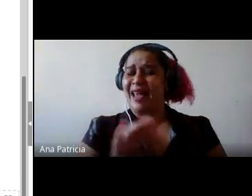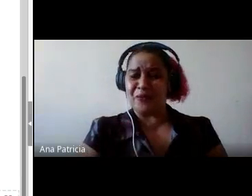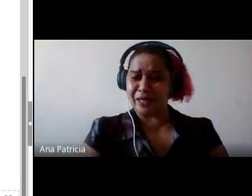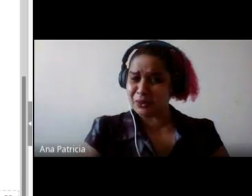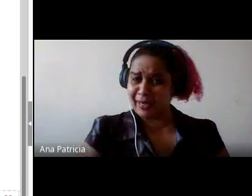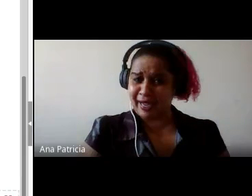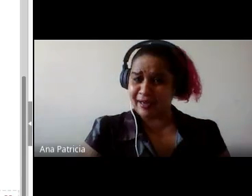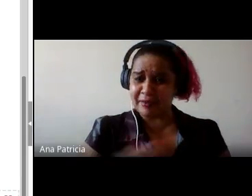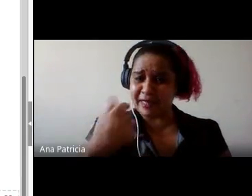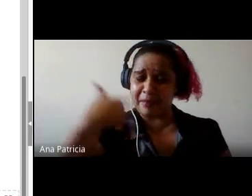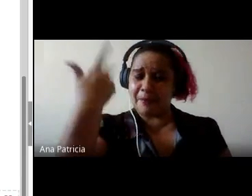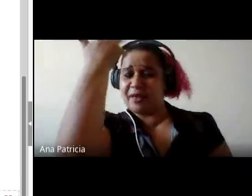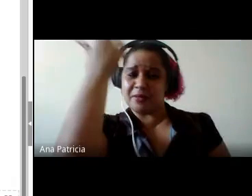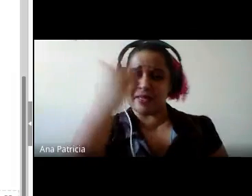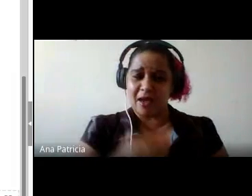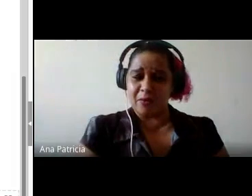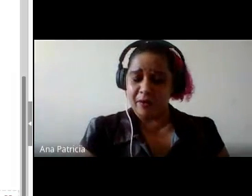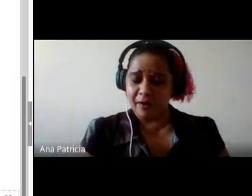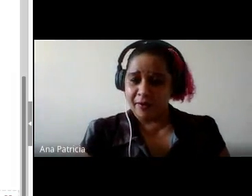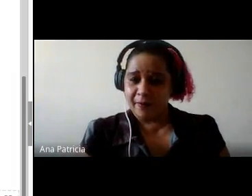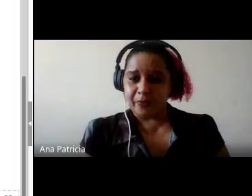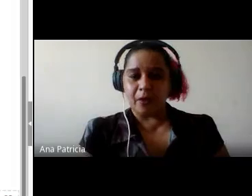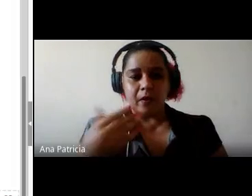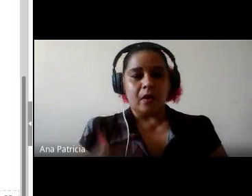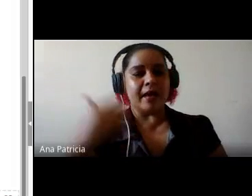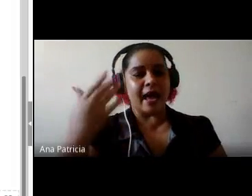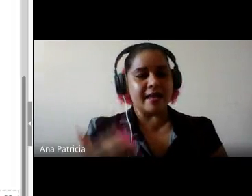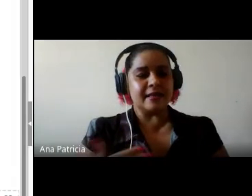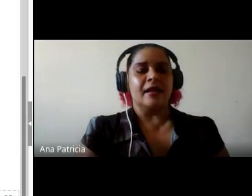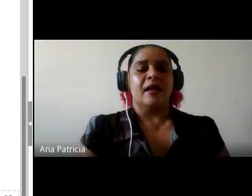Nunca nem vi sua cara, mas você tá me pedindo um sinal. Então,